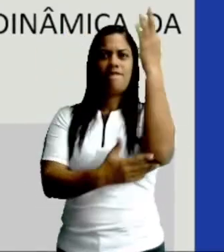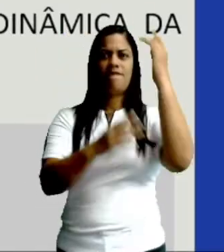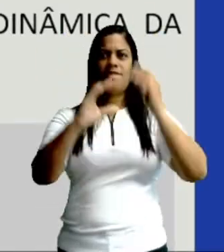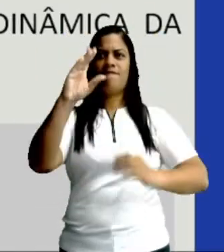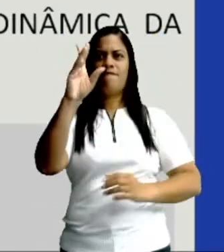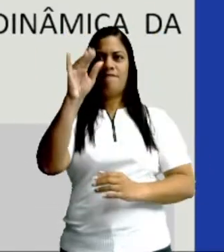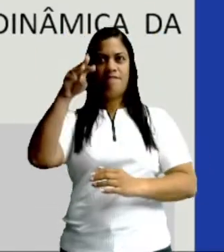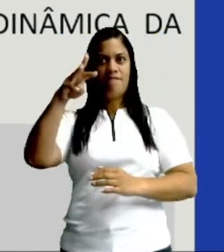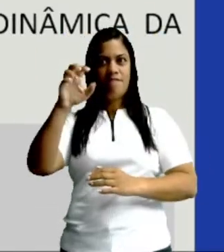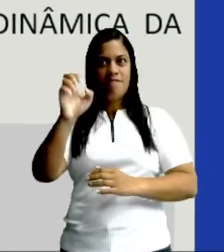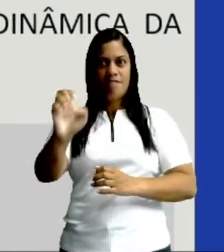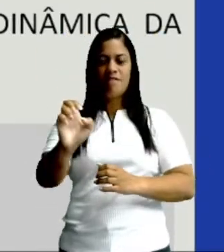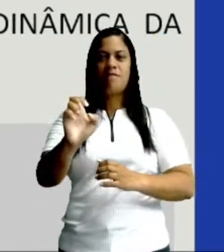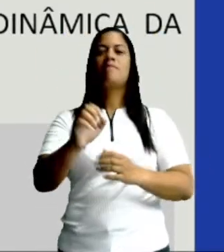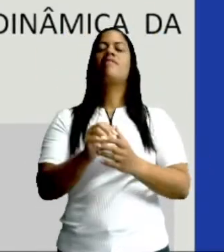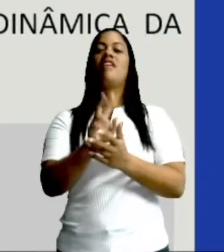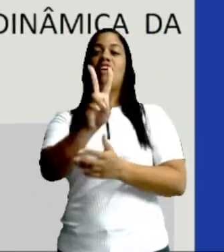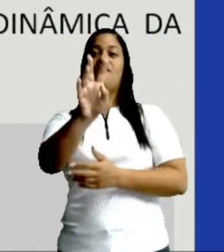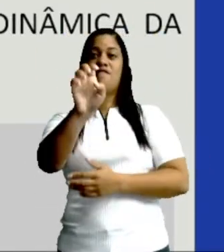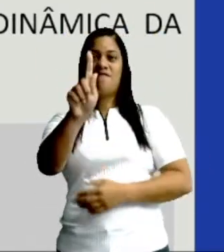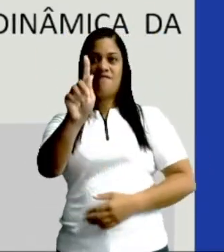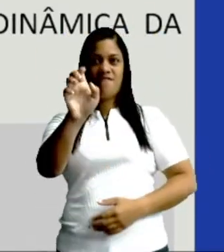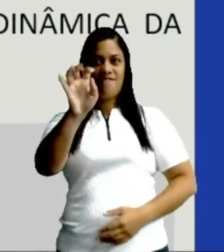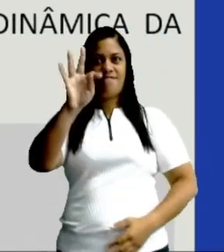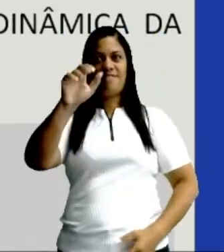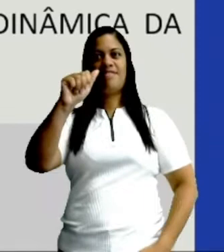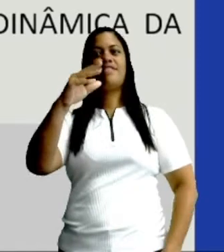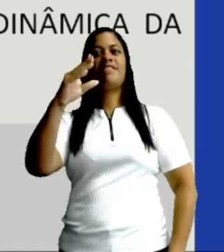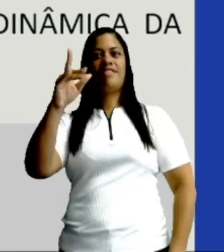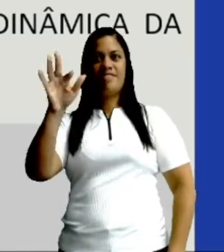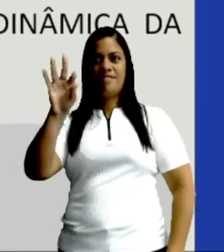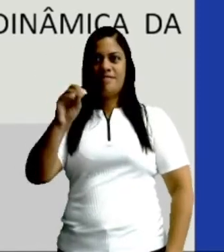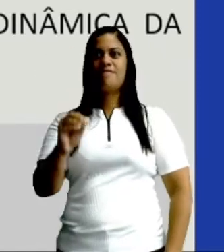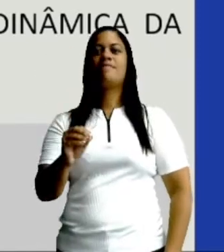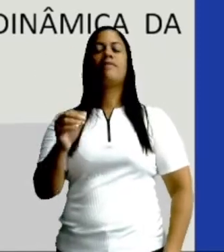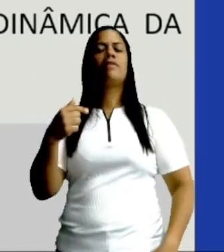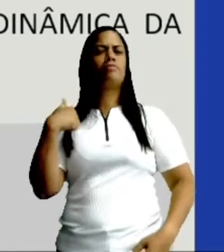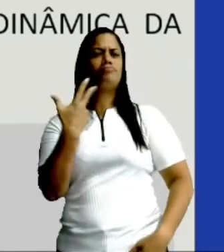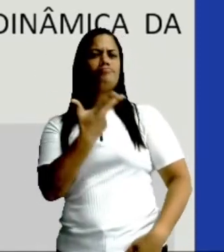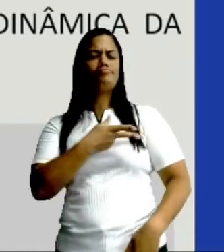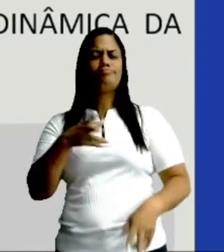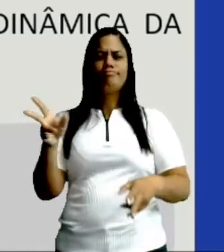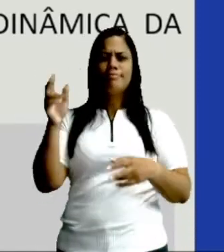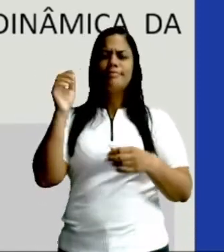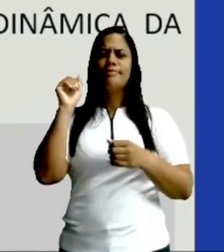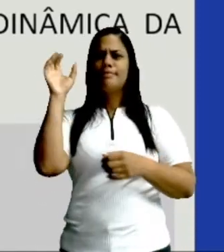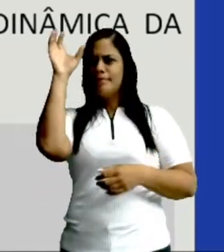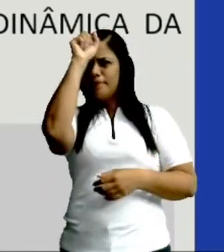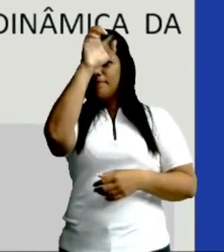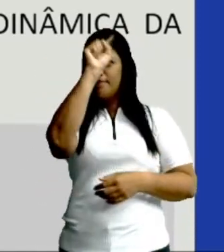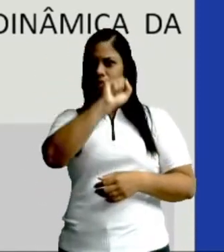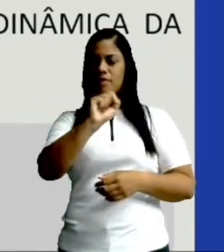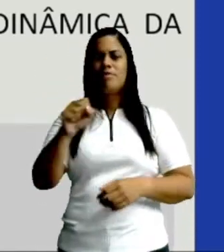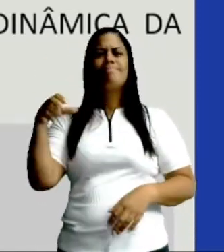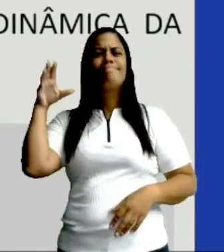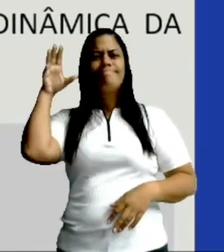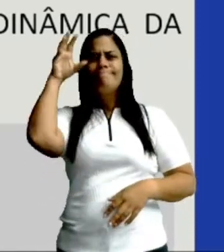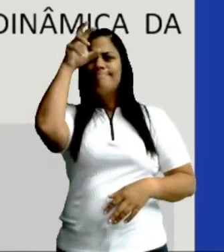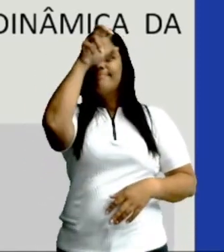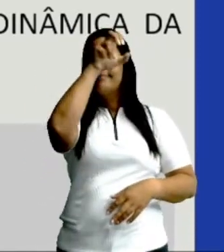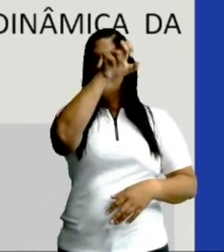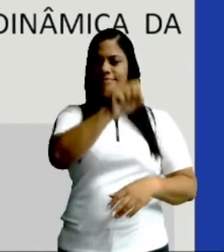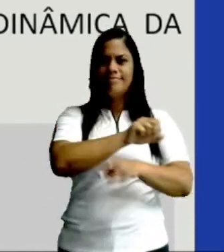e Vegetação. E nossa expectativa de aprendizagem é compreender a diversidade e